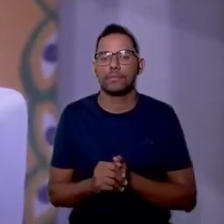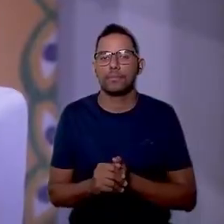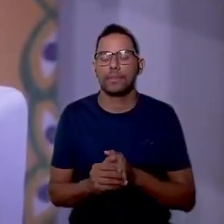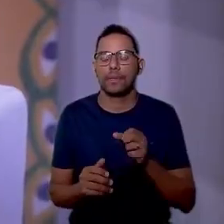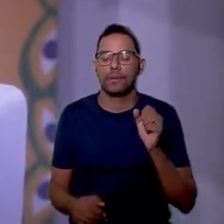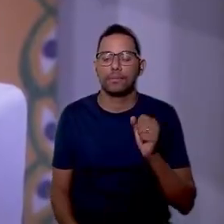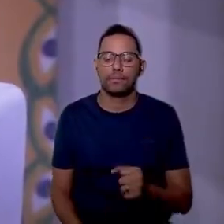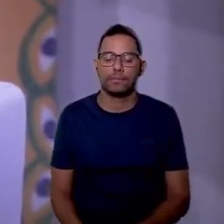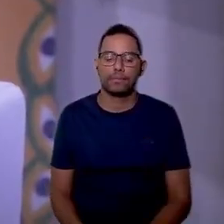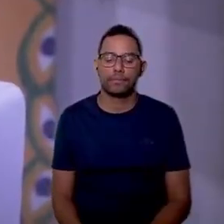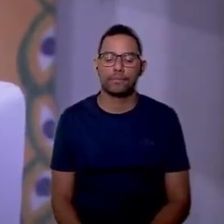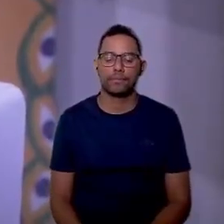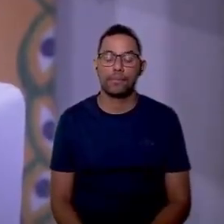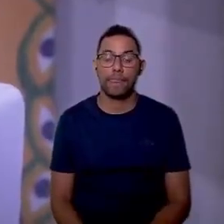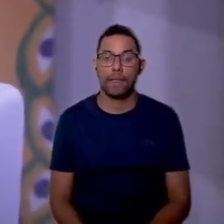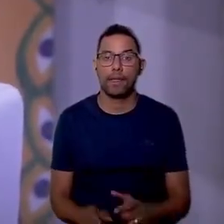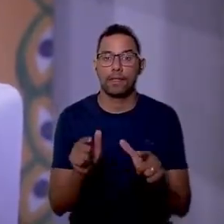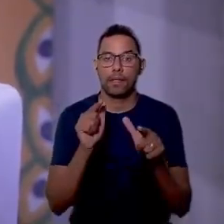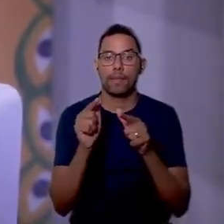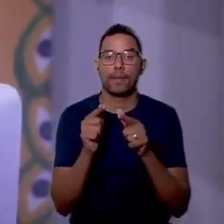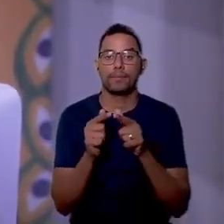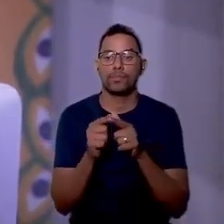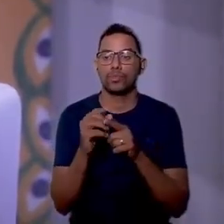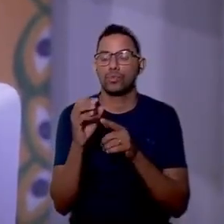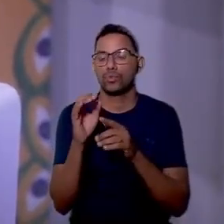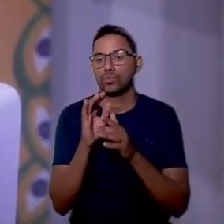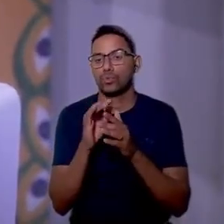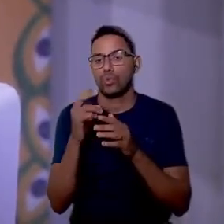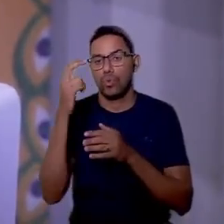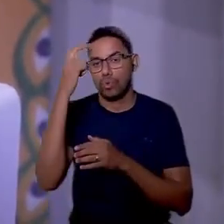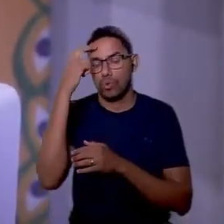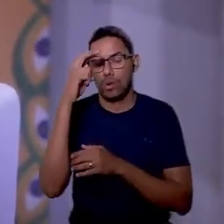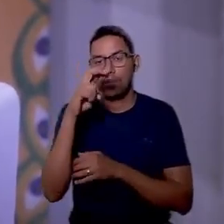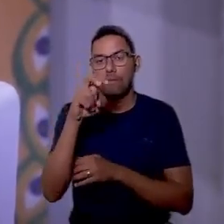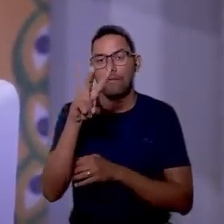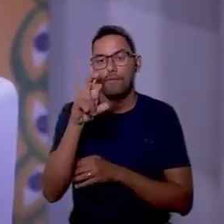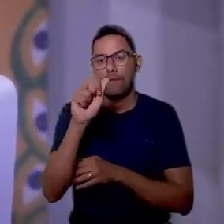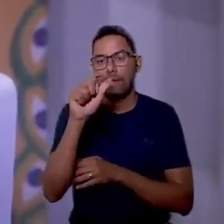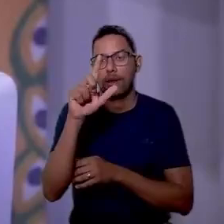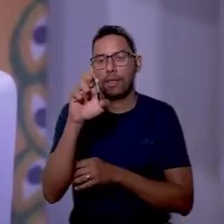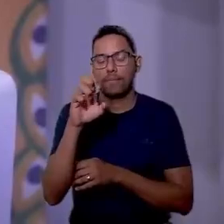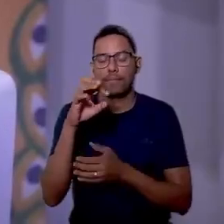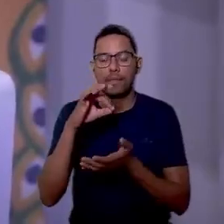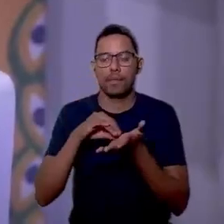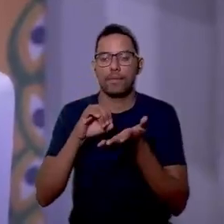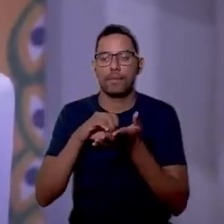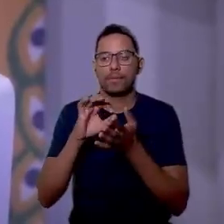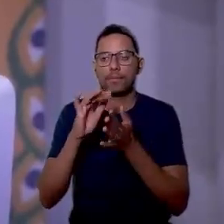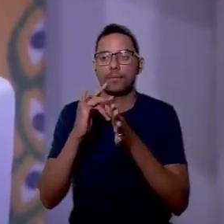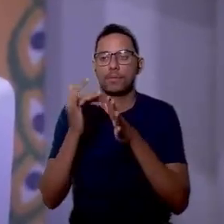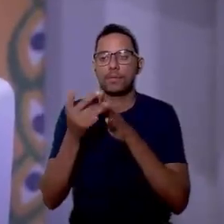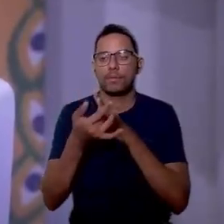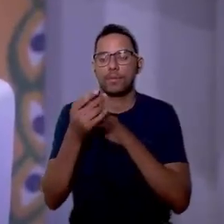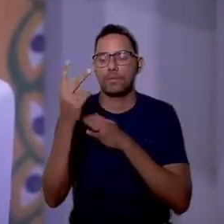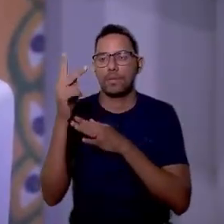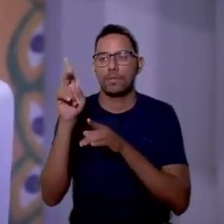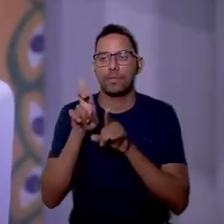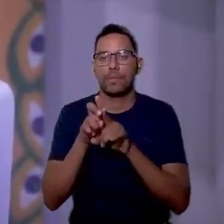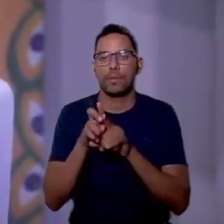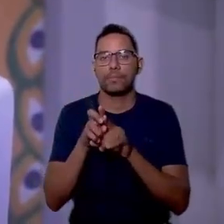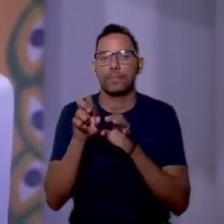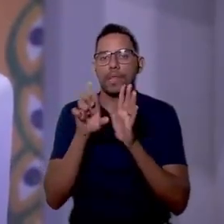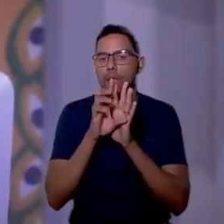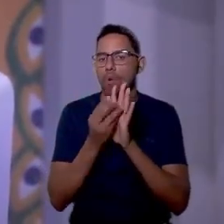Sim, esse trabalho todo é financiado pelo Instituto Cultural Vale, então vai estar no site deles também. Sem Lei